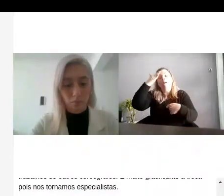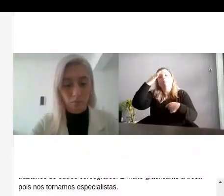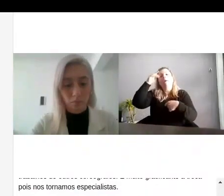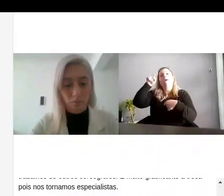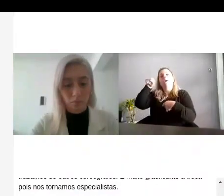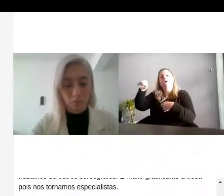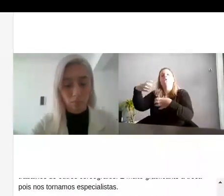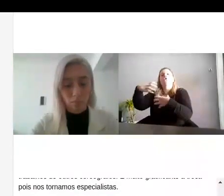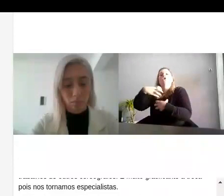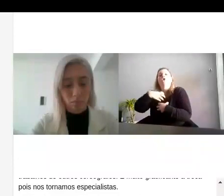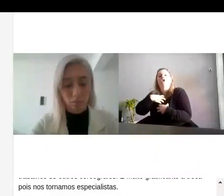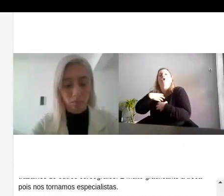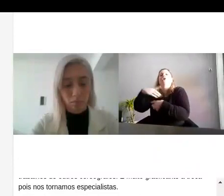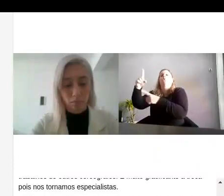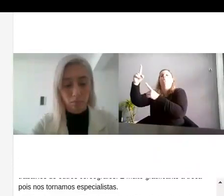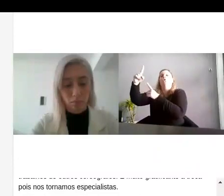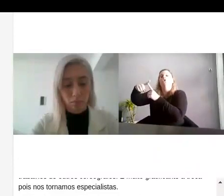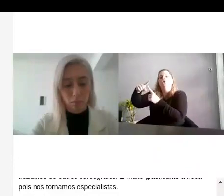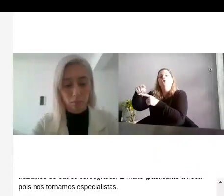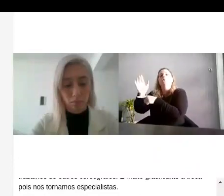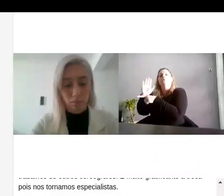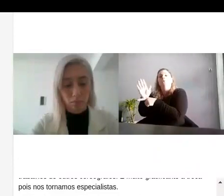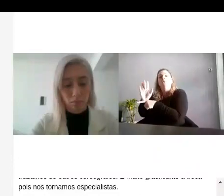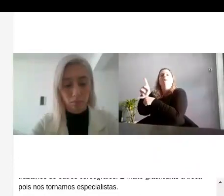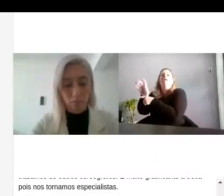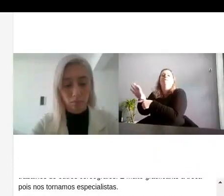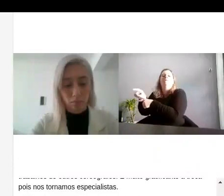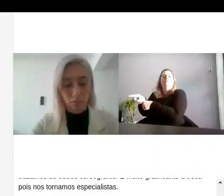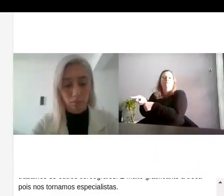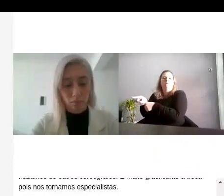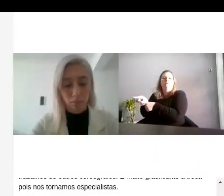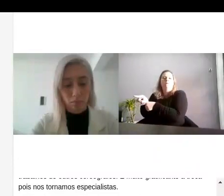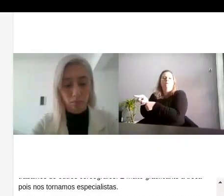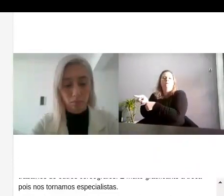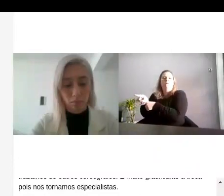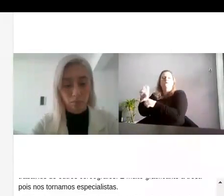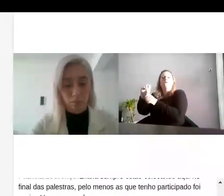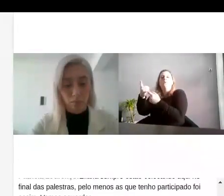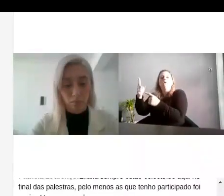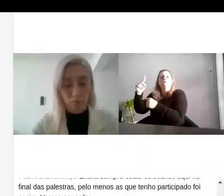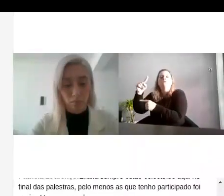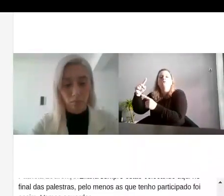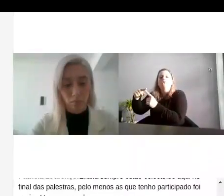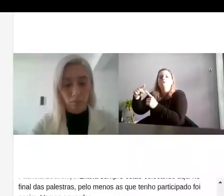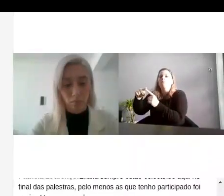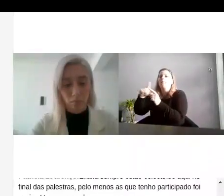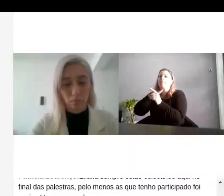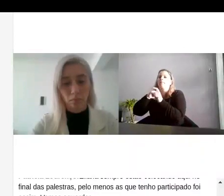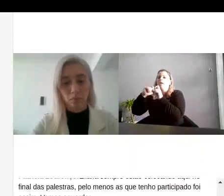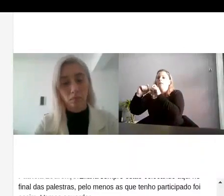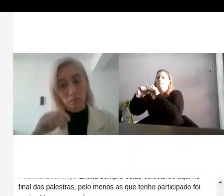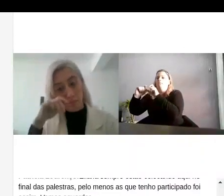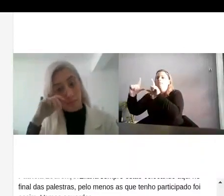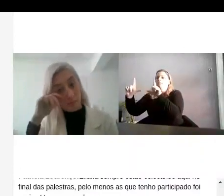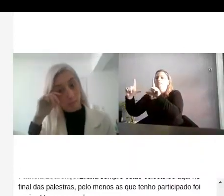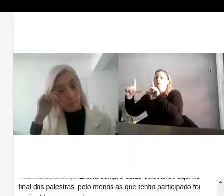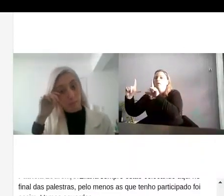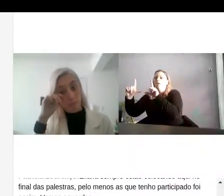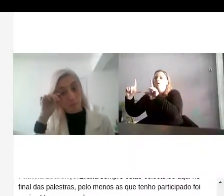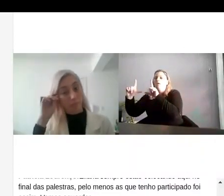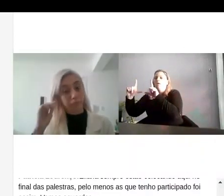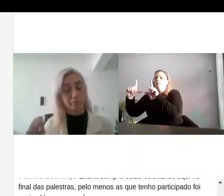plongée, que é vista aérea, que é detalhe ou close, porque em arena, close a